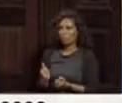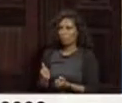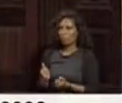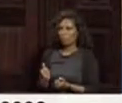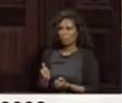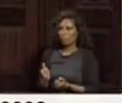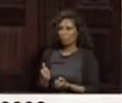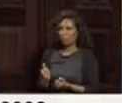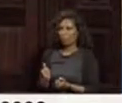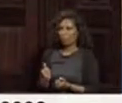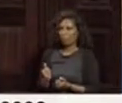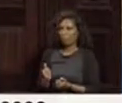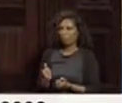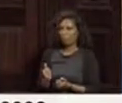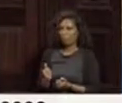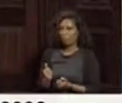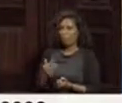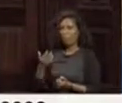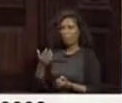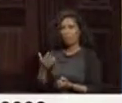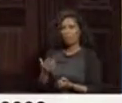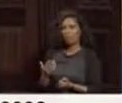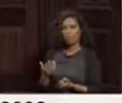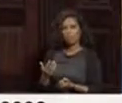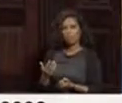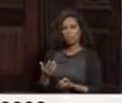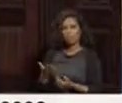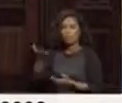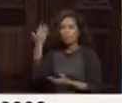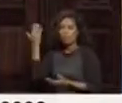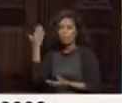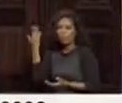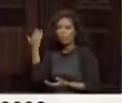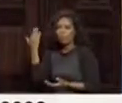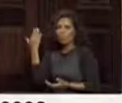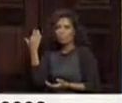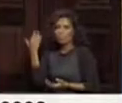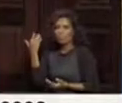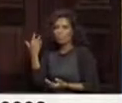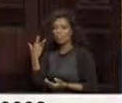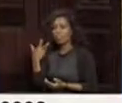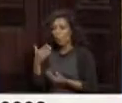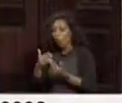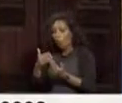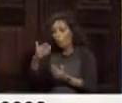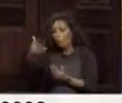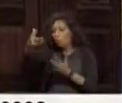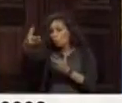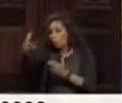com pessoas de rifle empunhado na sua mão. Então, eu realmente